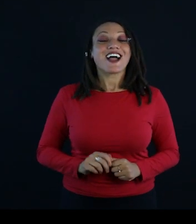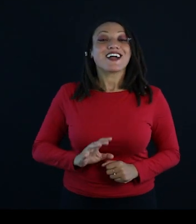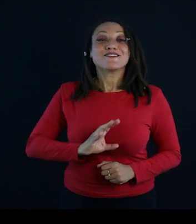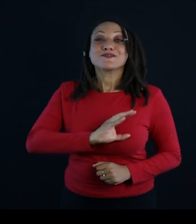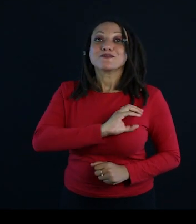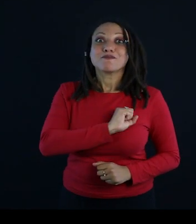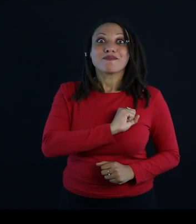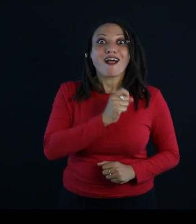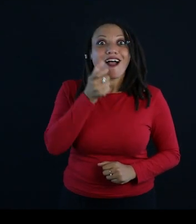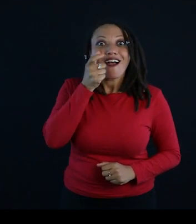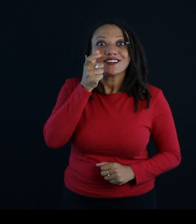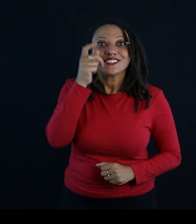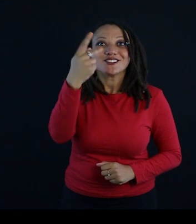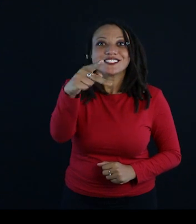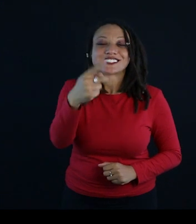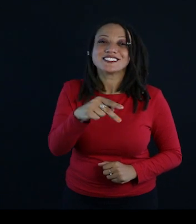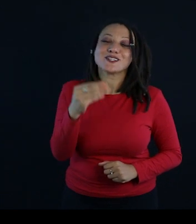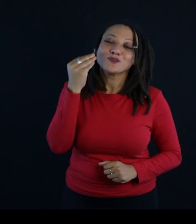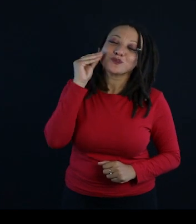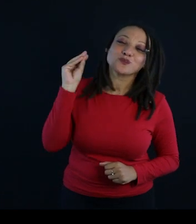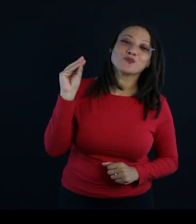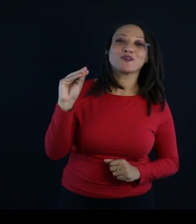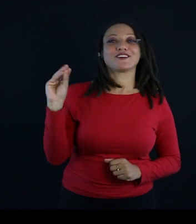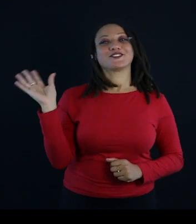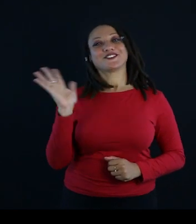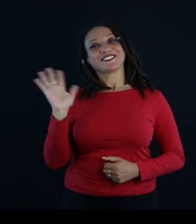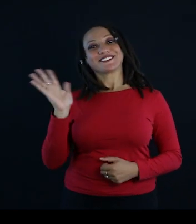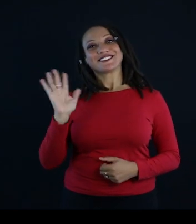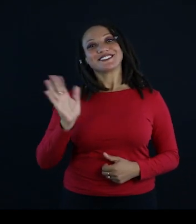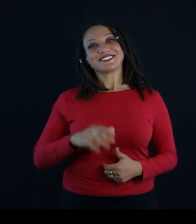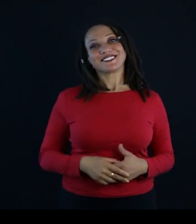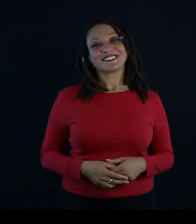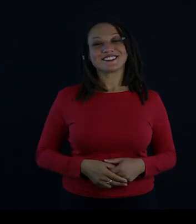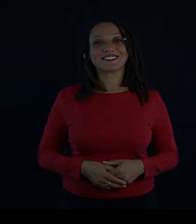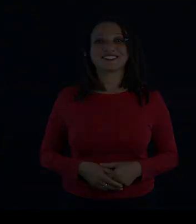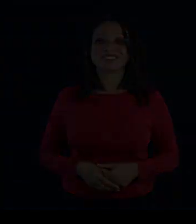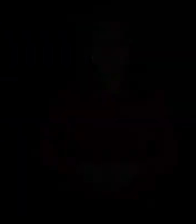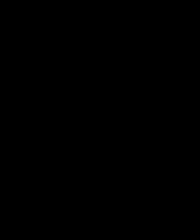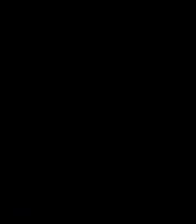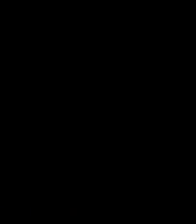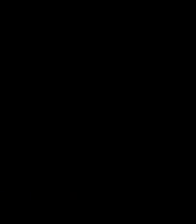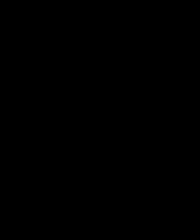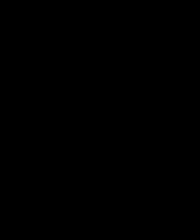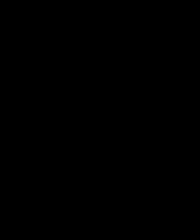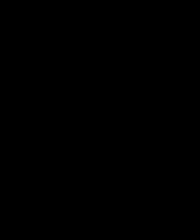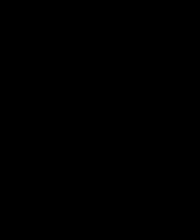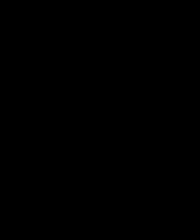tudo junto. Que a gente vai adorar acompanhar vocês. Um beijo e até a próxima!